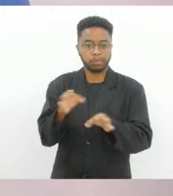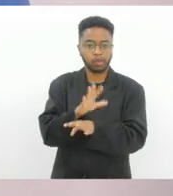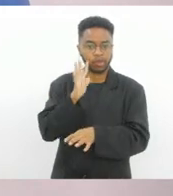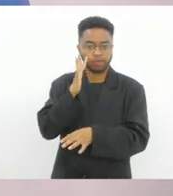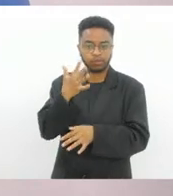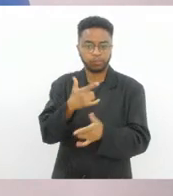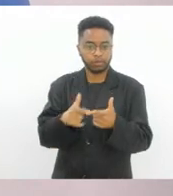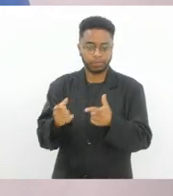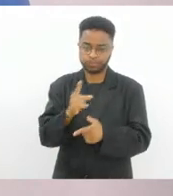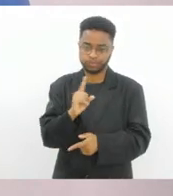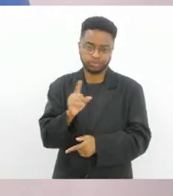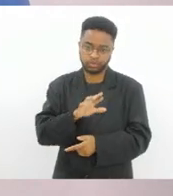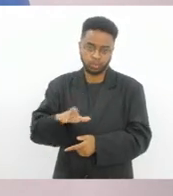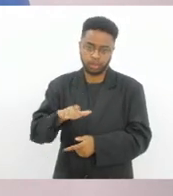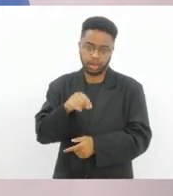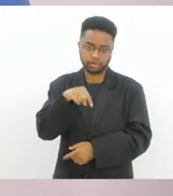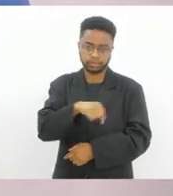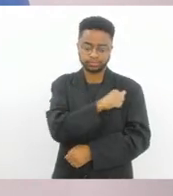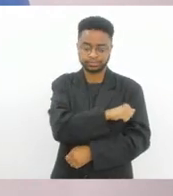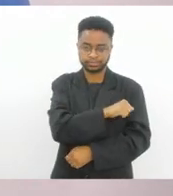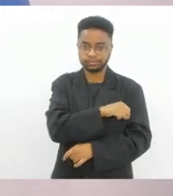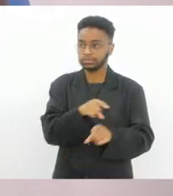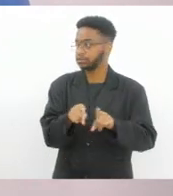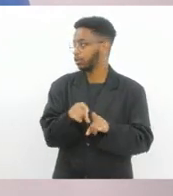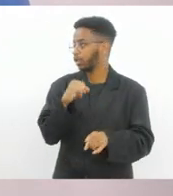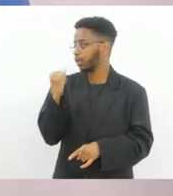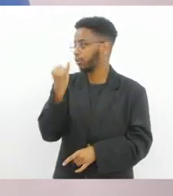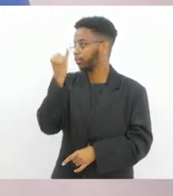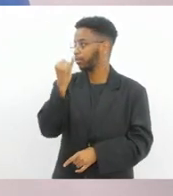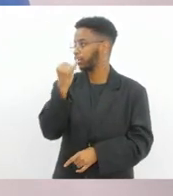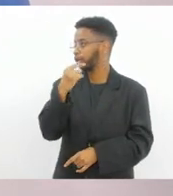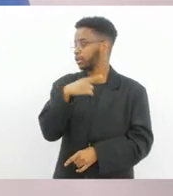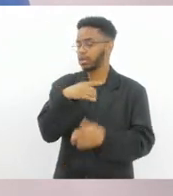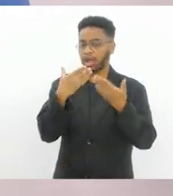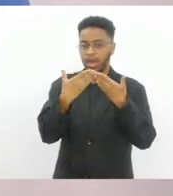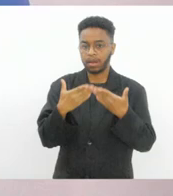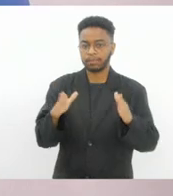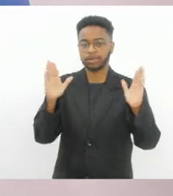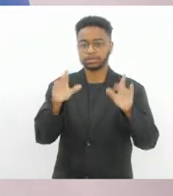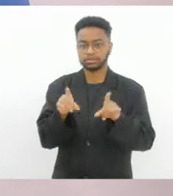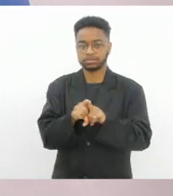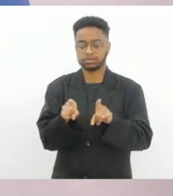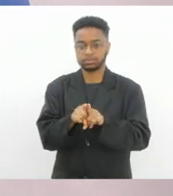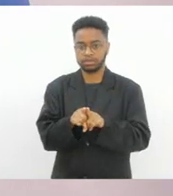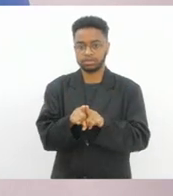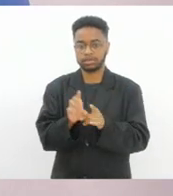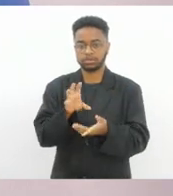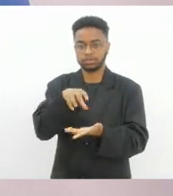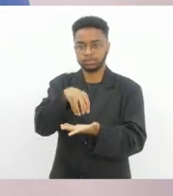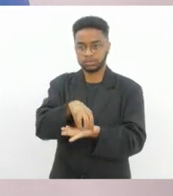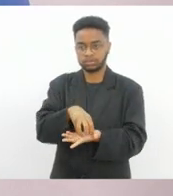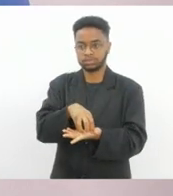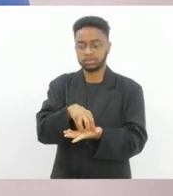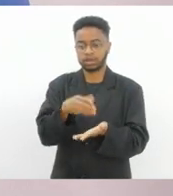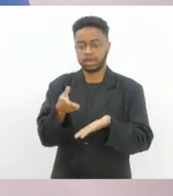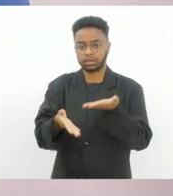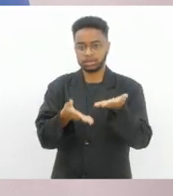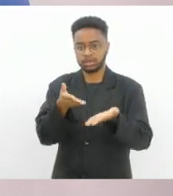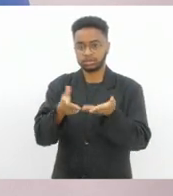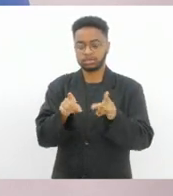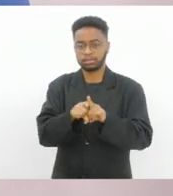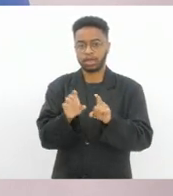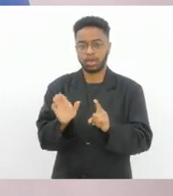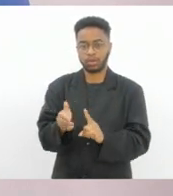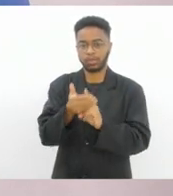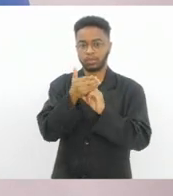realidade do Estado do Rio de Janeiro. É importante que haja uma ampliação também desses centros de atendimento e acolhimento